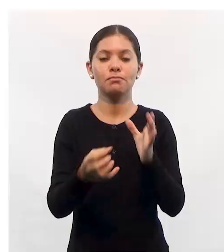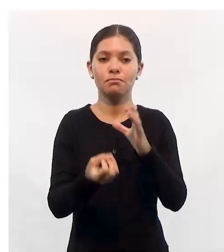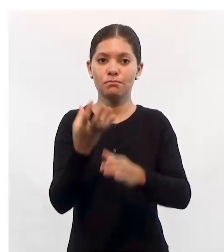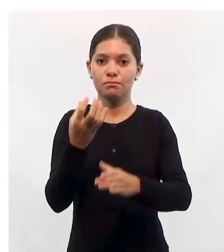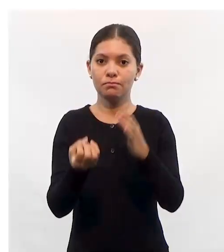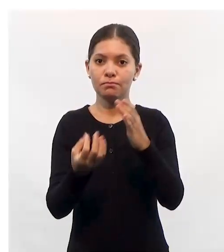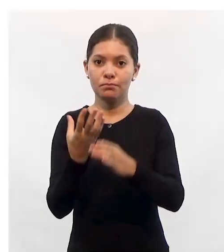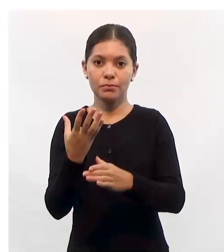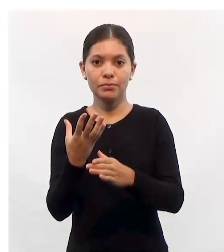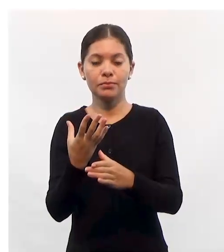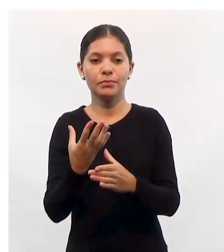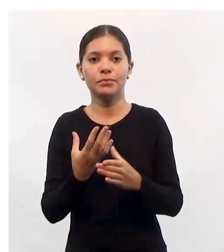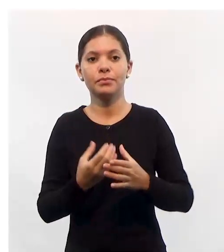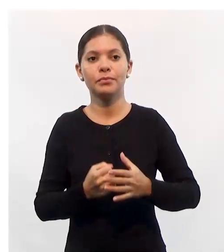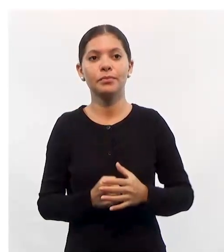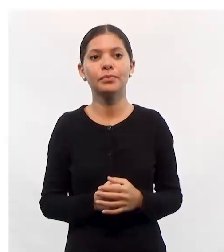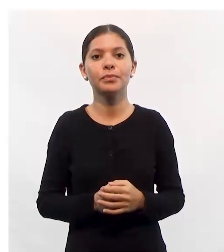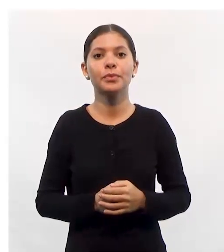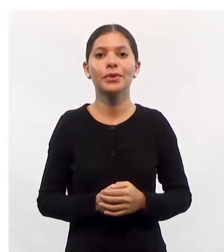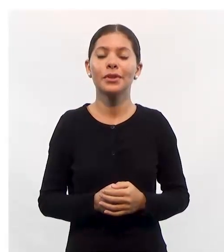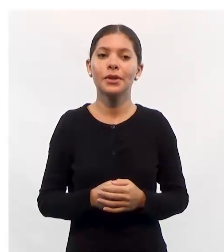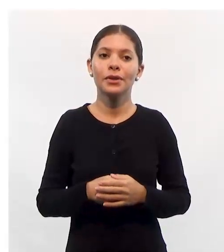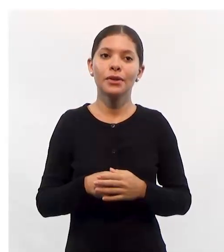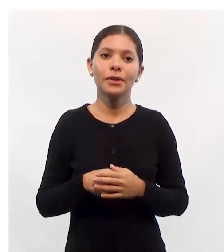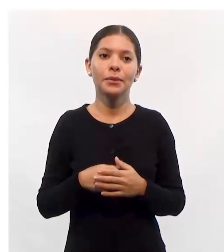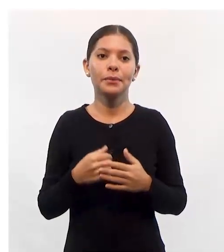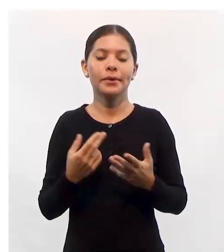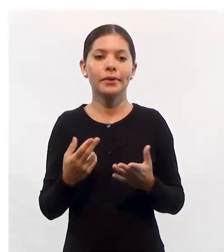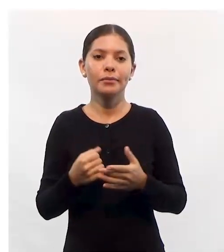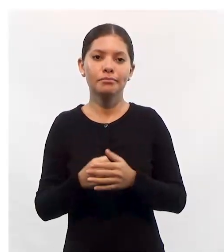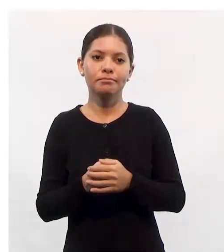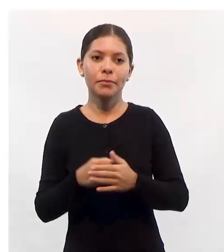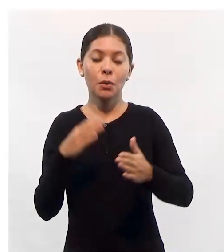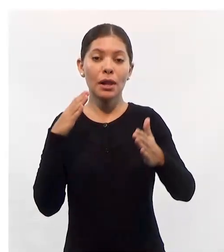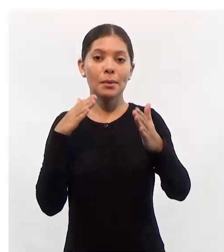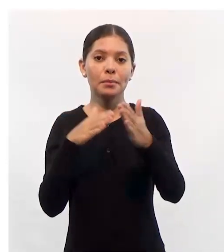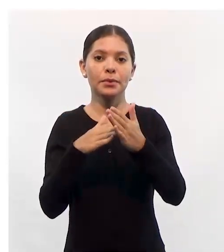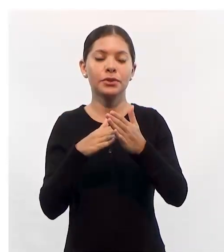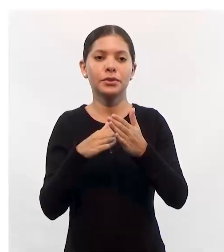efetivamente produzido e o que poderia ser produzido.